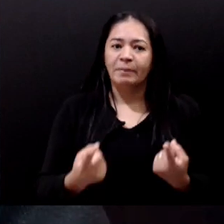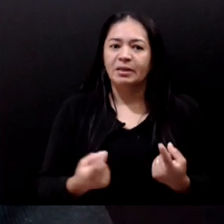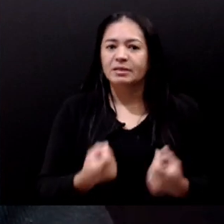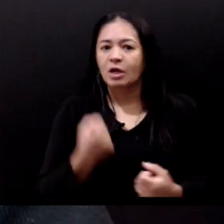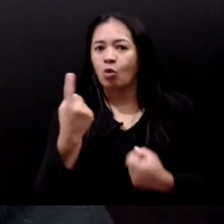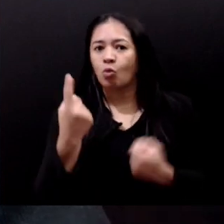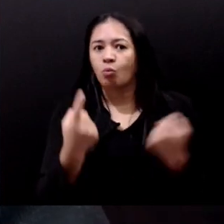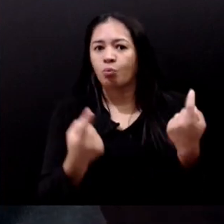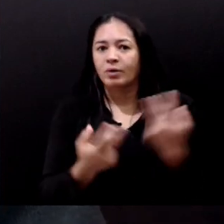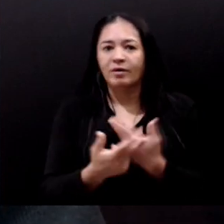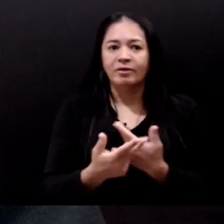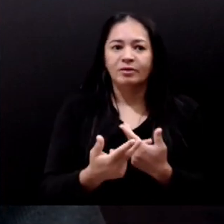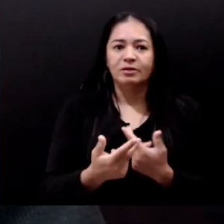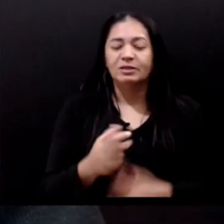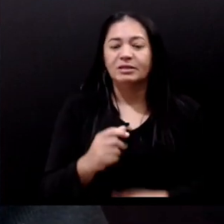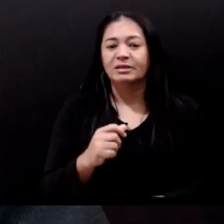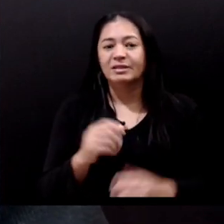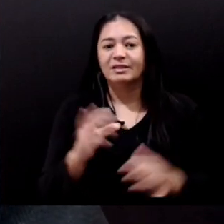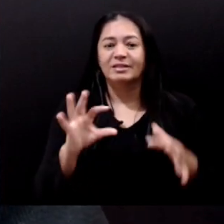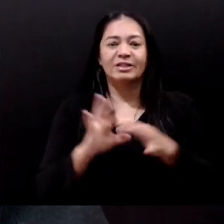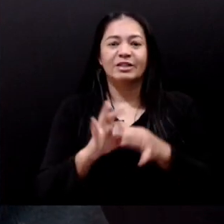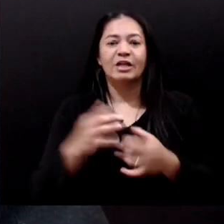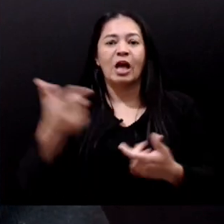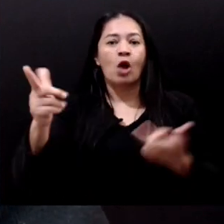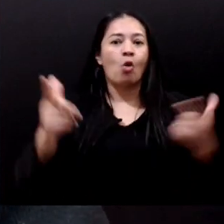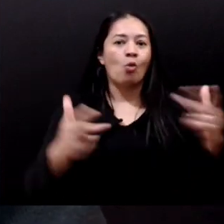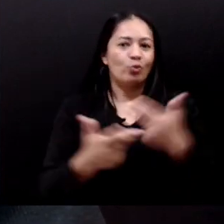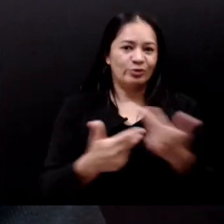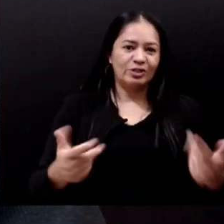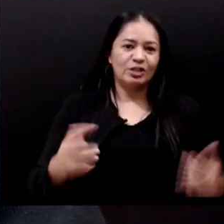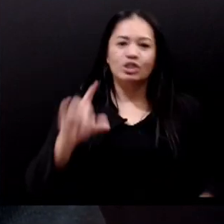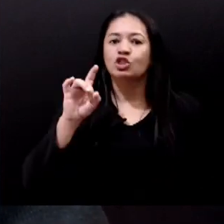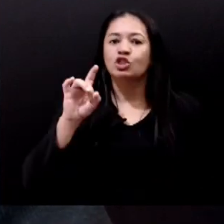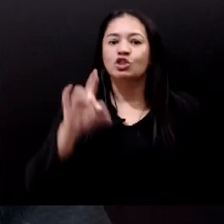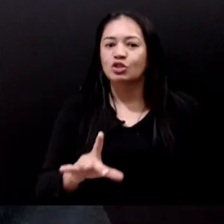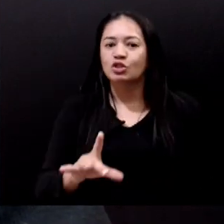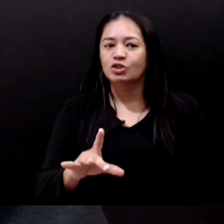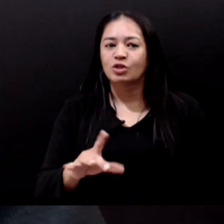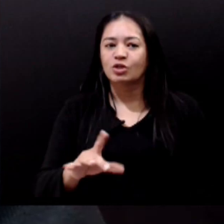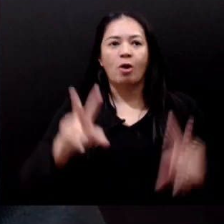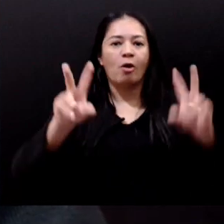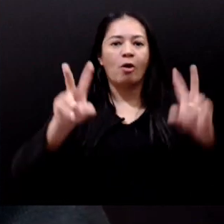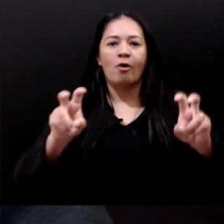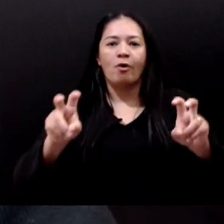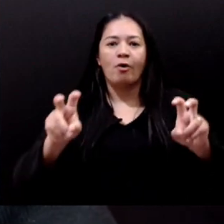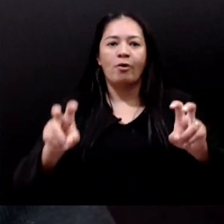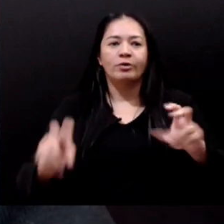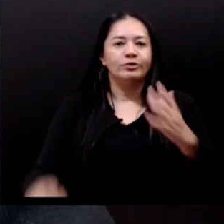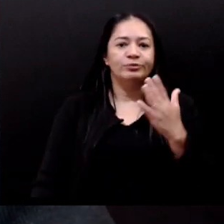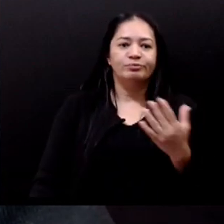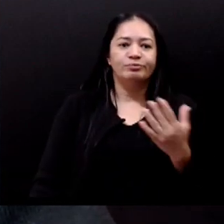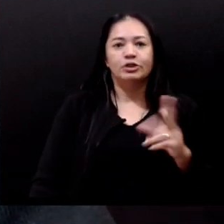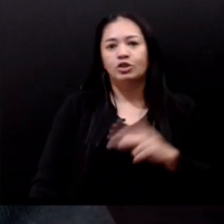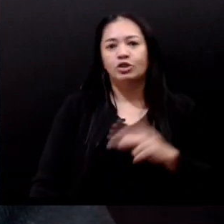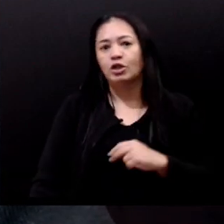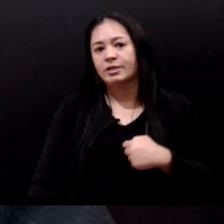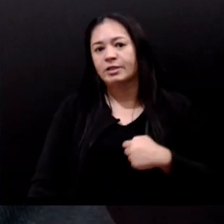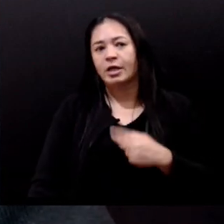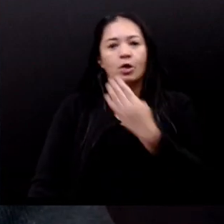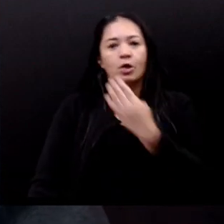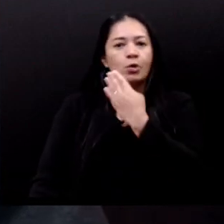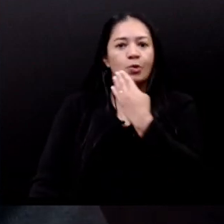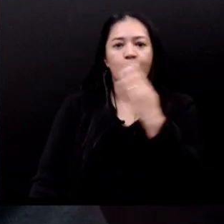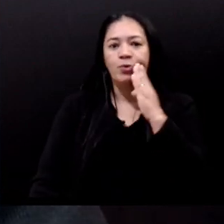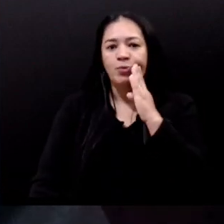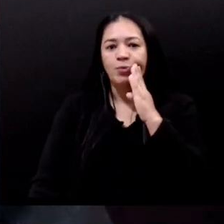ligado a outras coisas, Uhum. né, não é somente a uma questão ali que você fala assim: "Poxa, eu fiz jejum, intermitente,